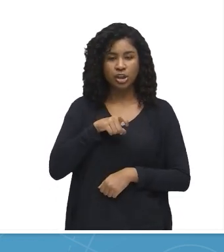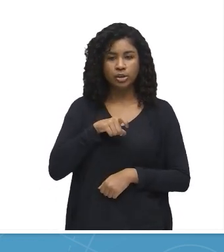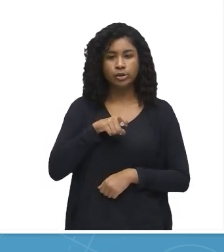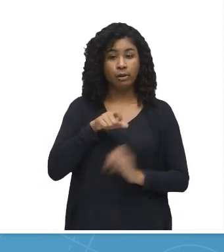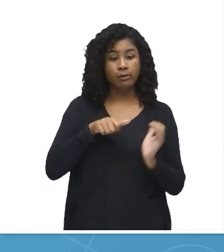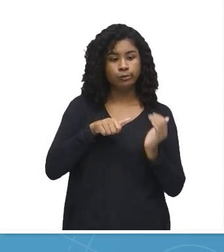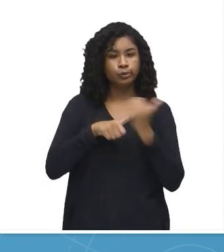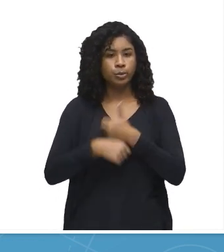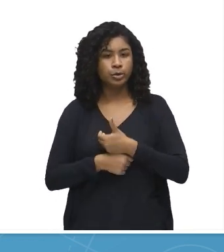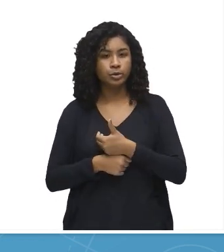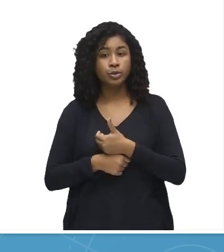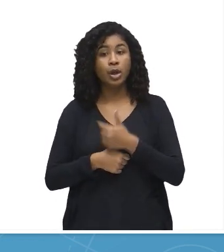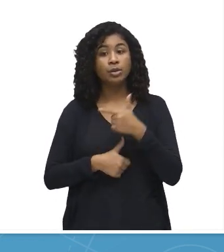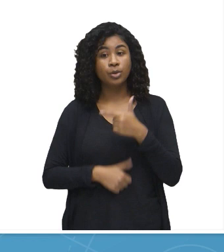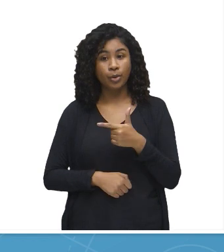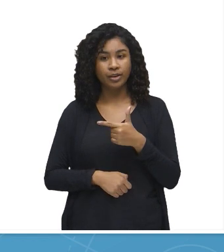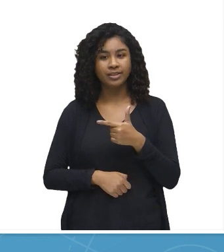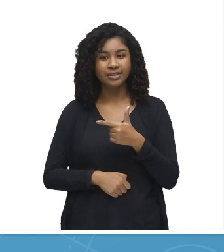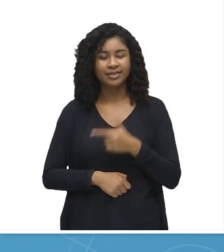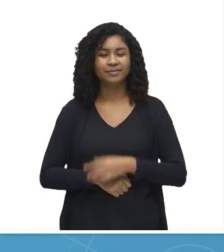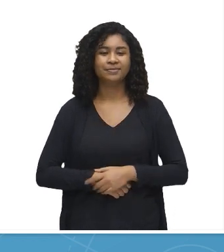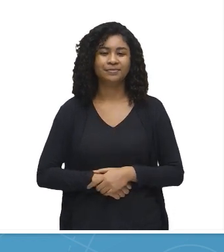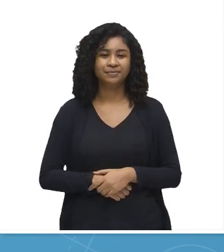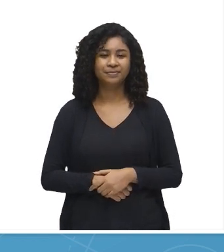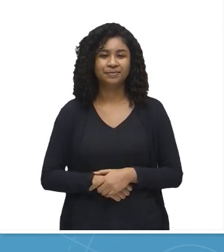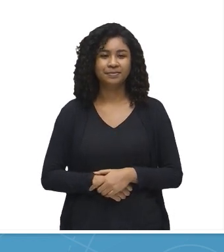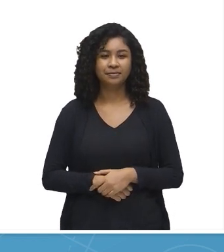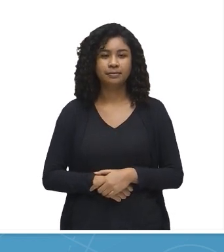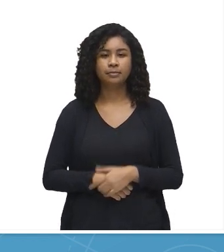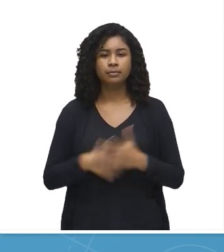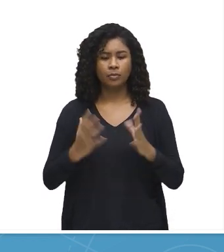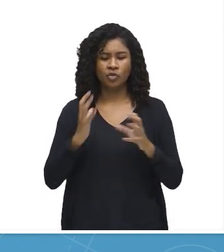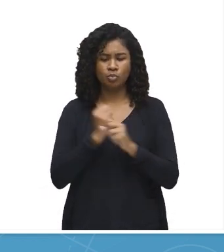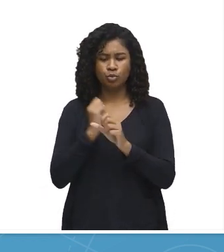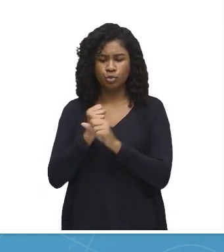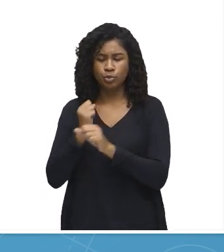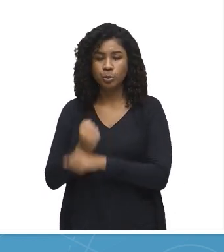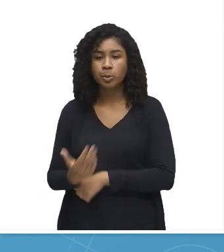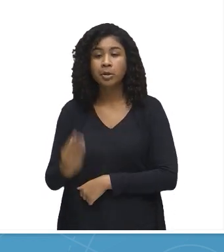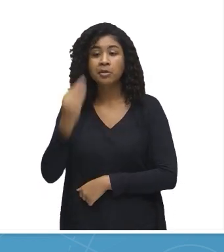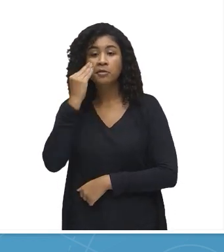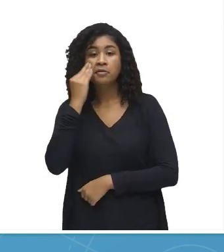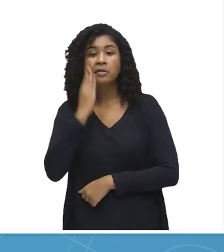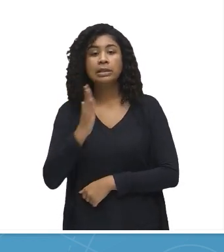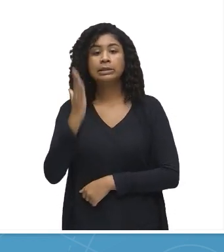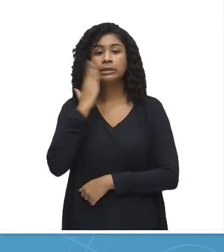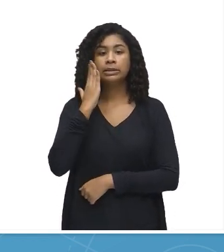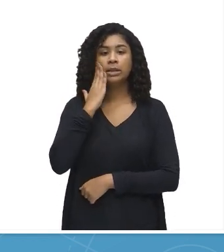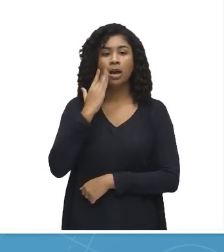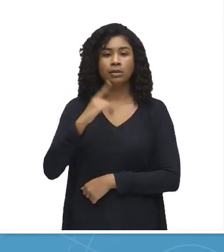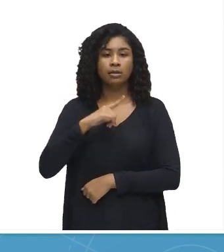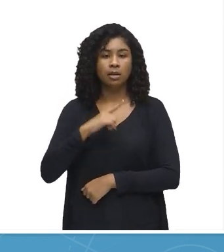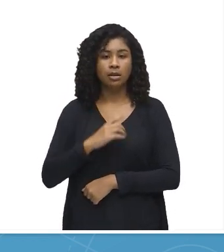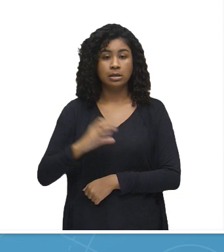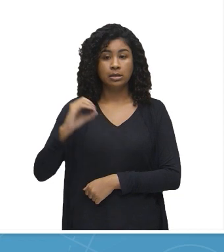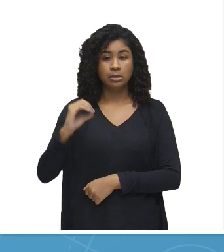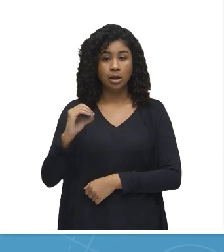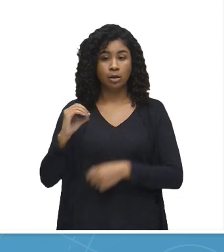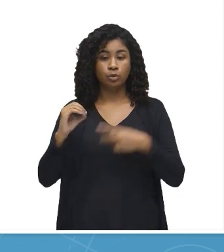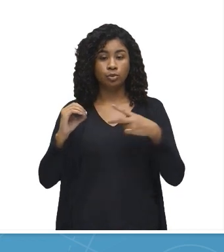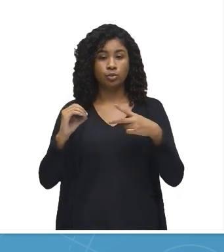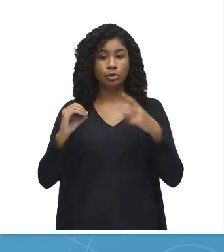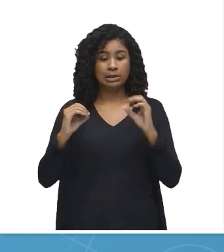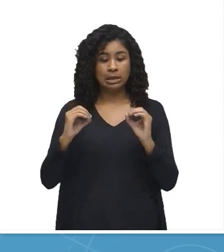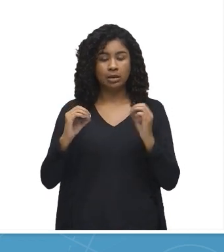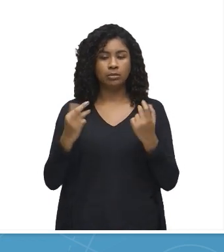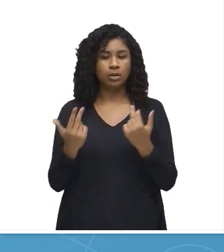Você vai colocar quem? O número 2, tá? Resolve e vê se essa igualdade, ó, se vai dar 0 igual a 0. Se